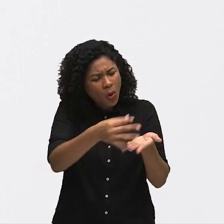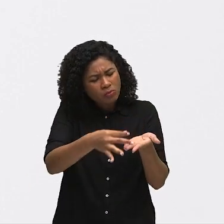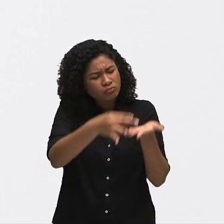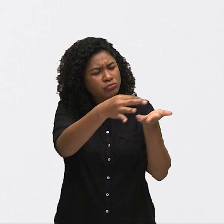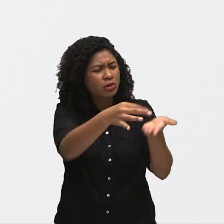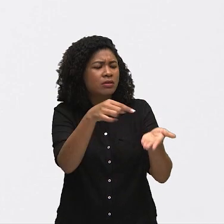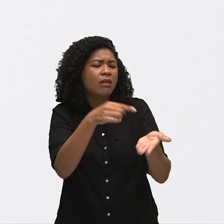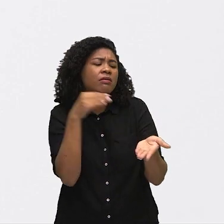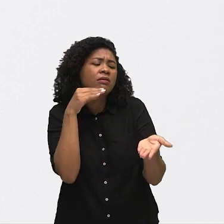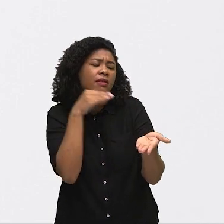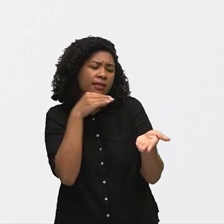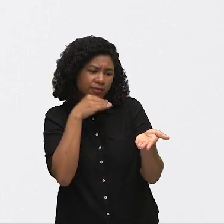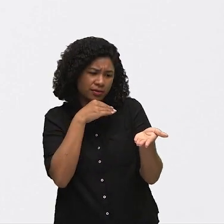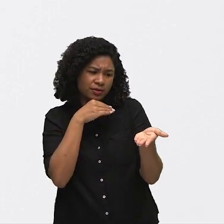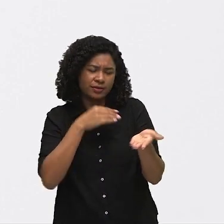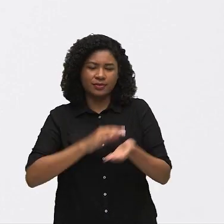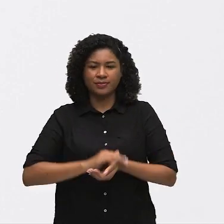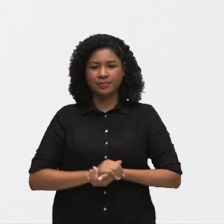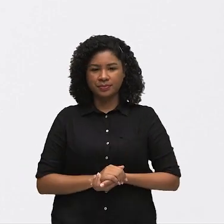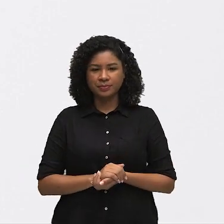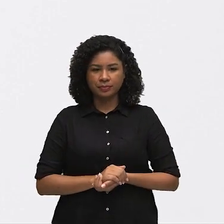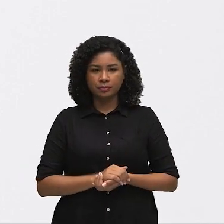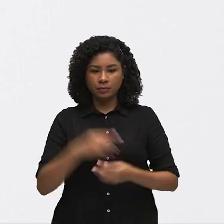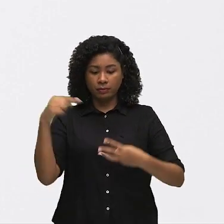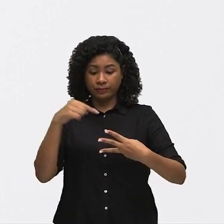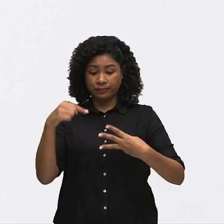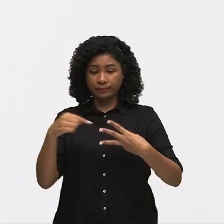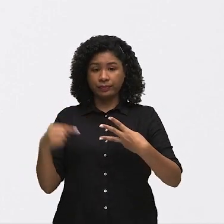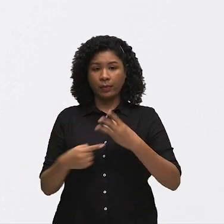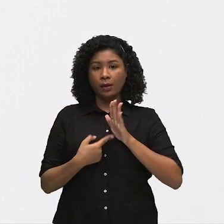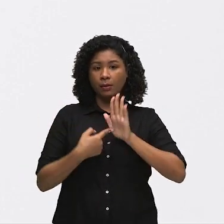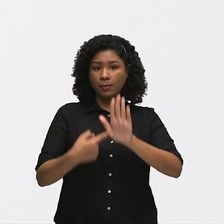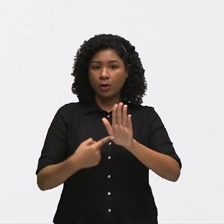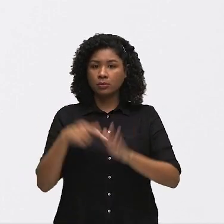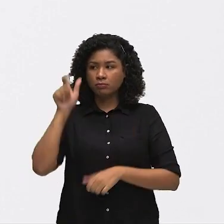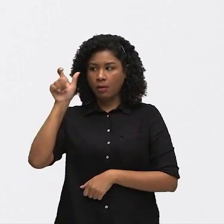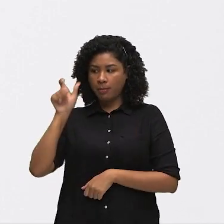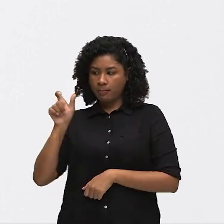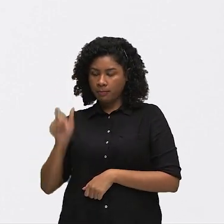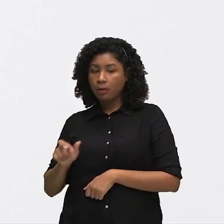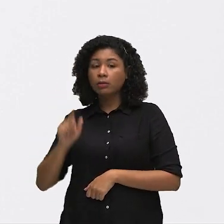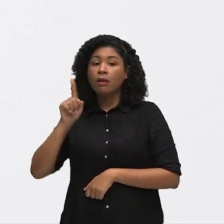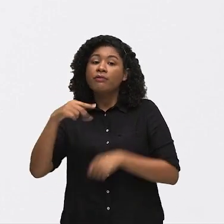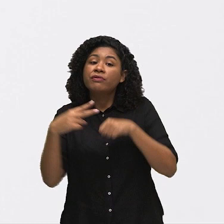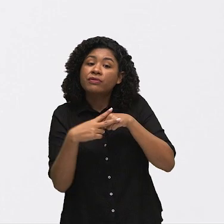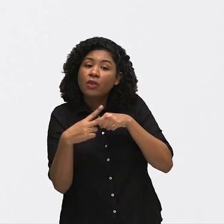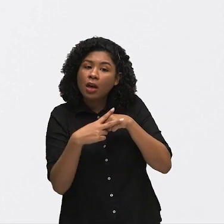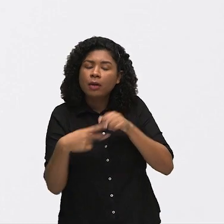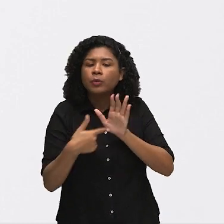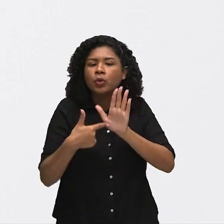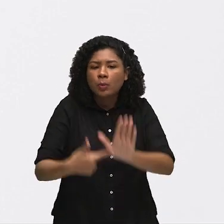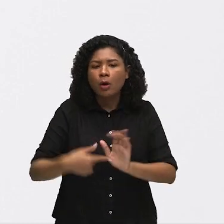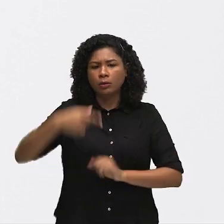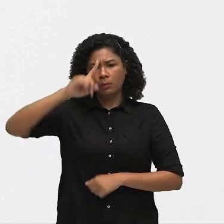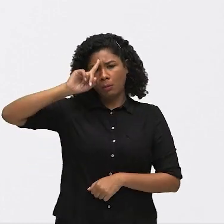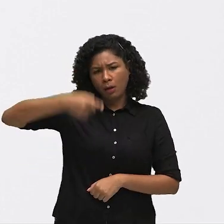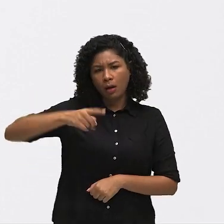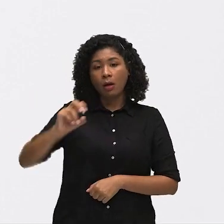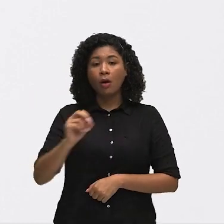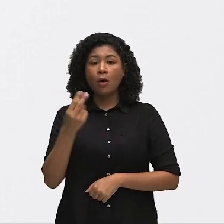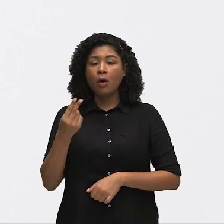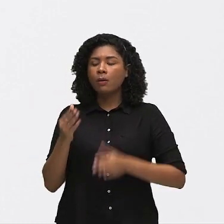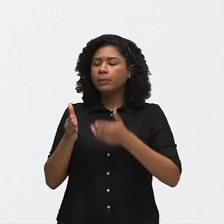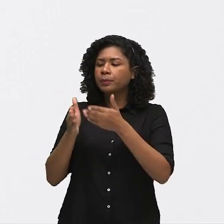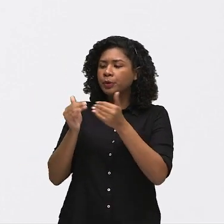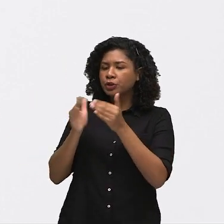frases, perdão, nós temos aí verbos que indicam para nós ou uma ordem, ou um pedido, ou ainda